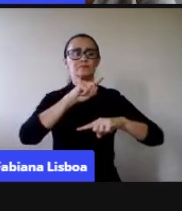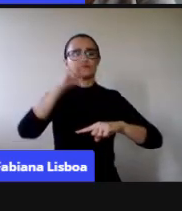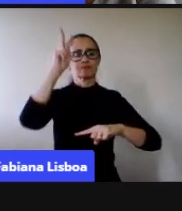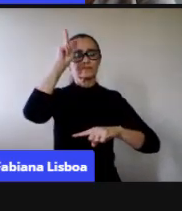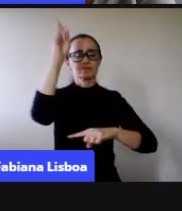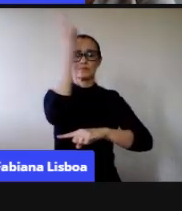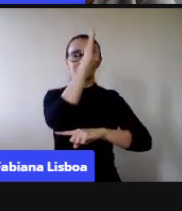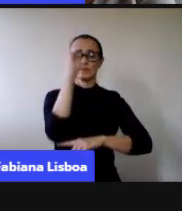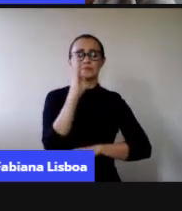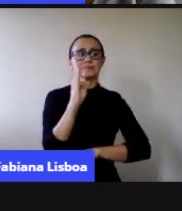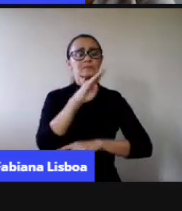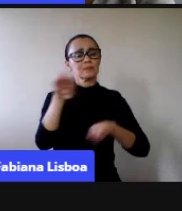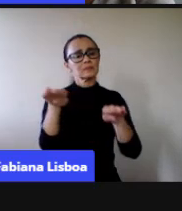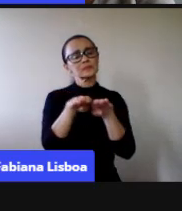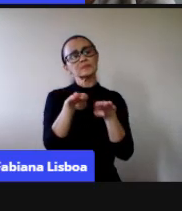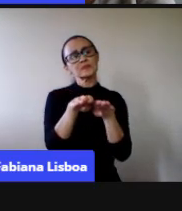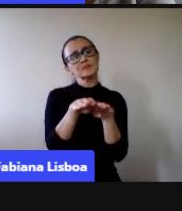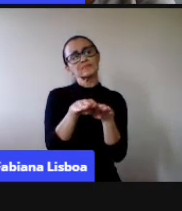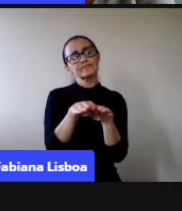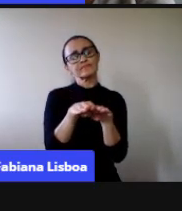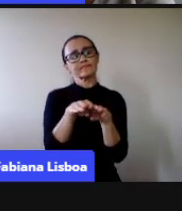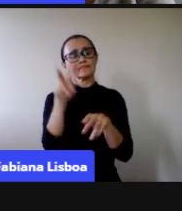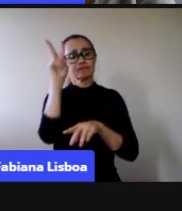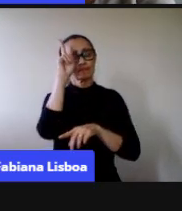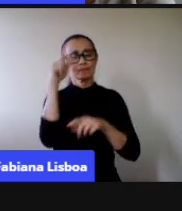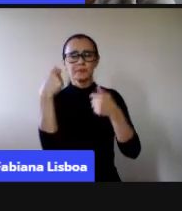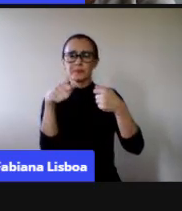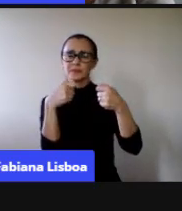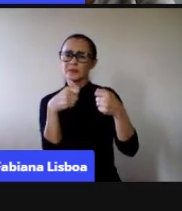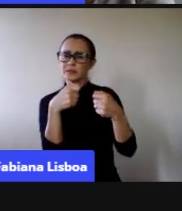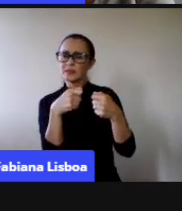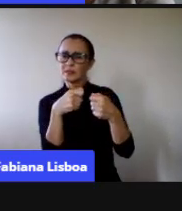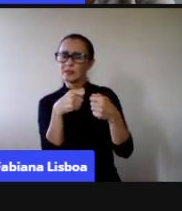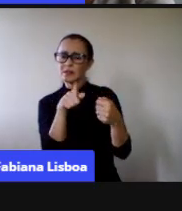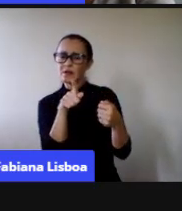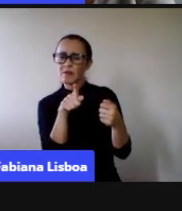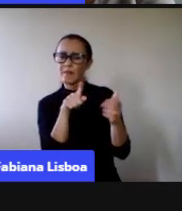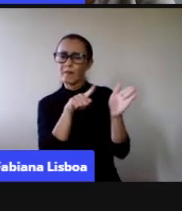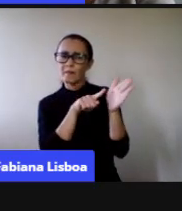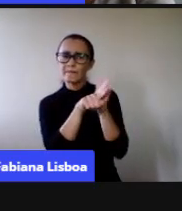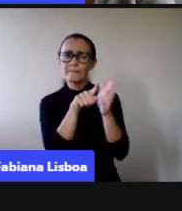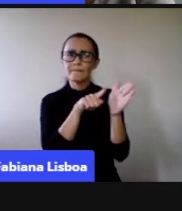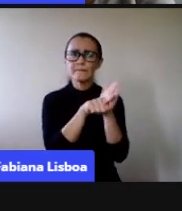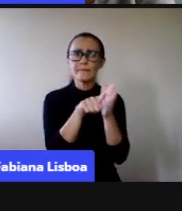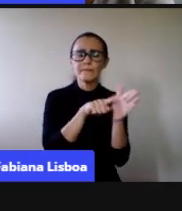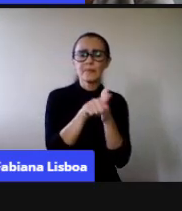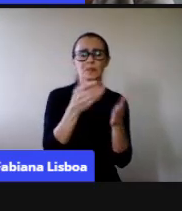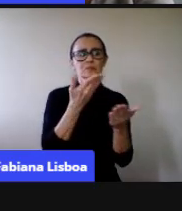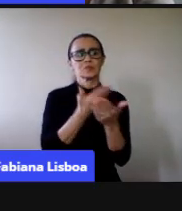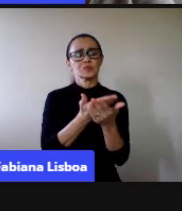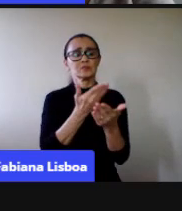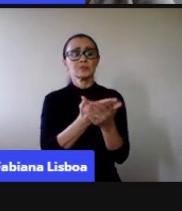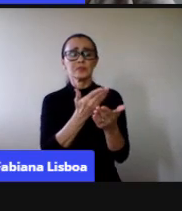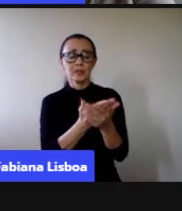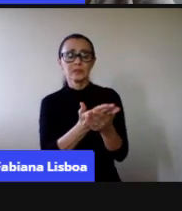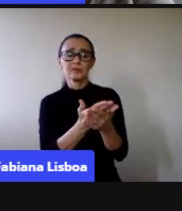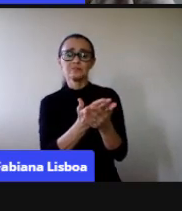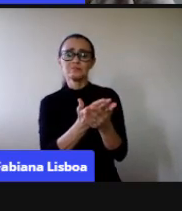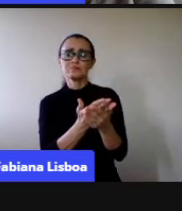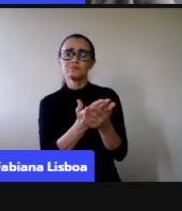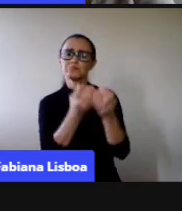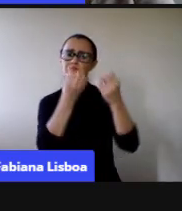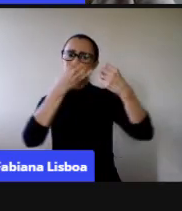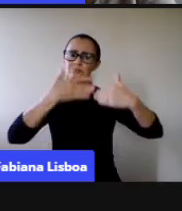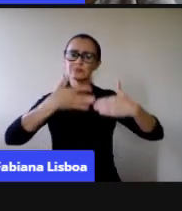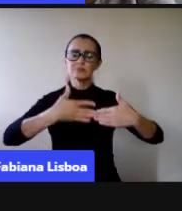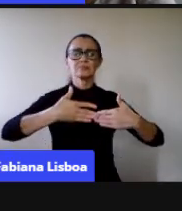outro, essa mesma história, ela precisa ser questionada, problematizada, estudada e recontada também, né? Não